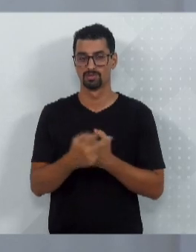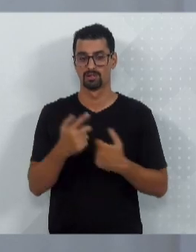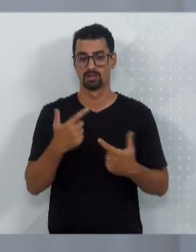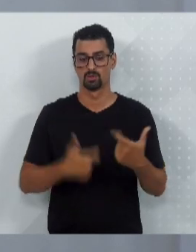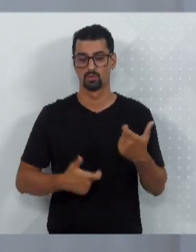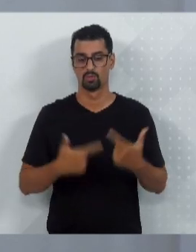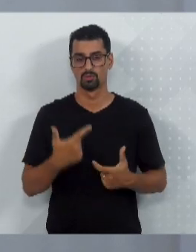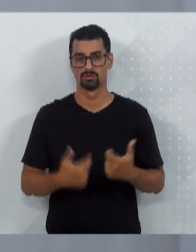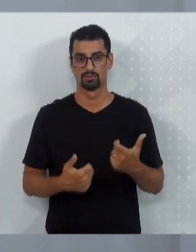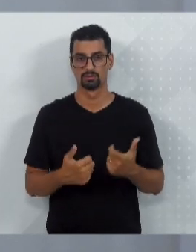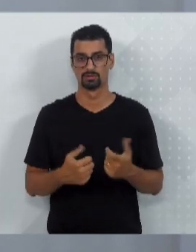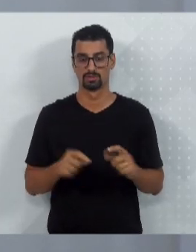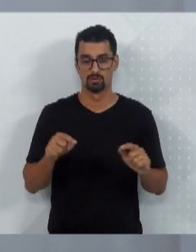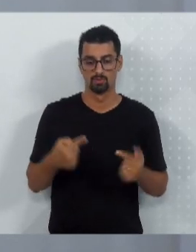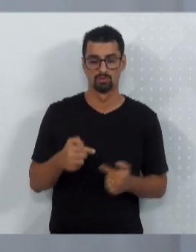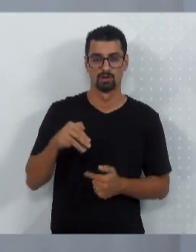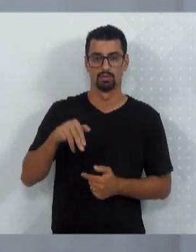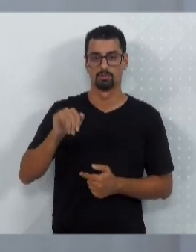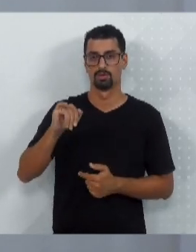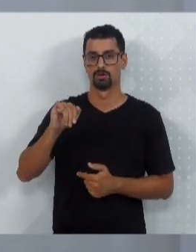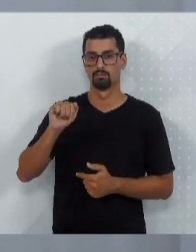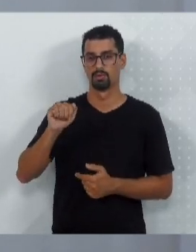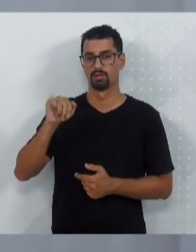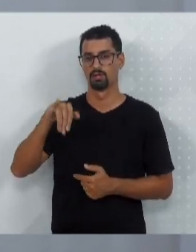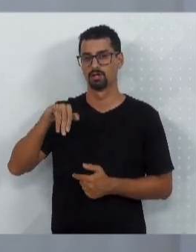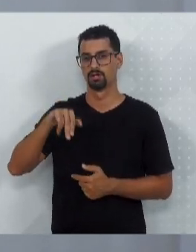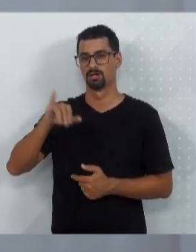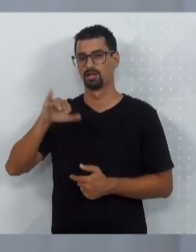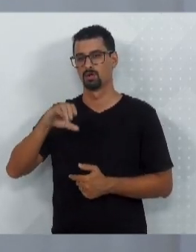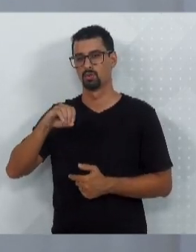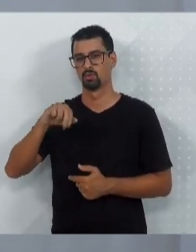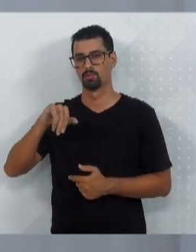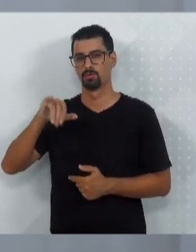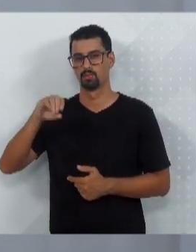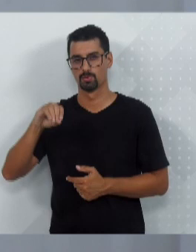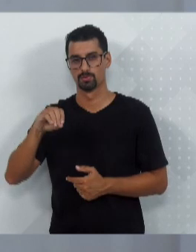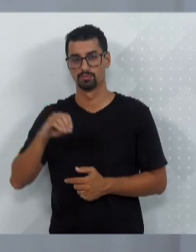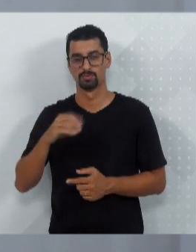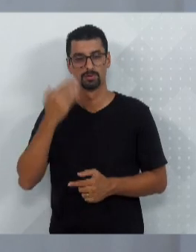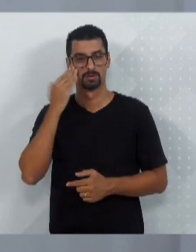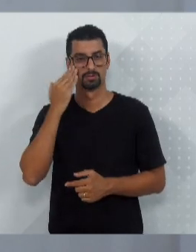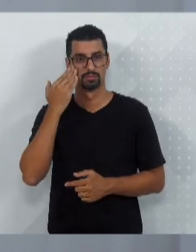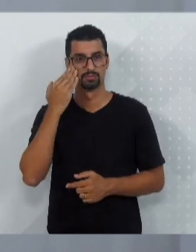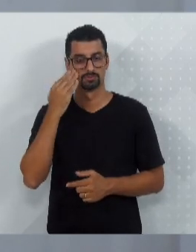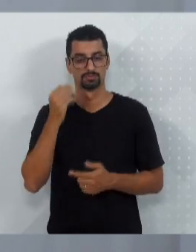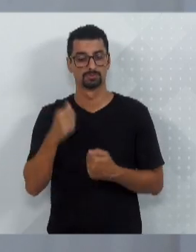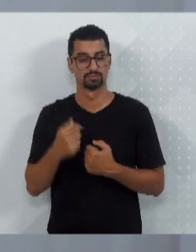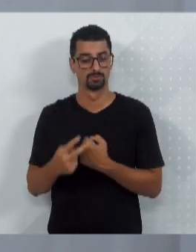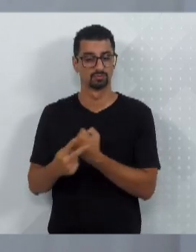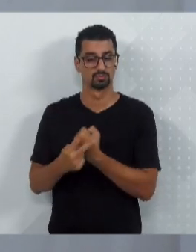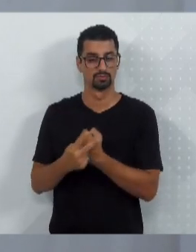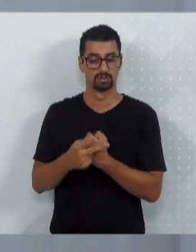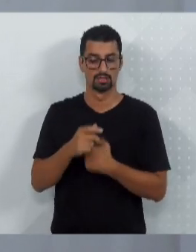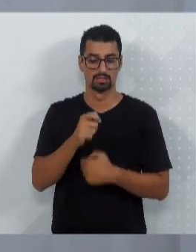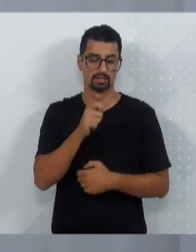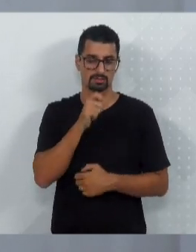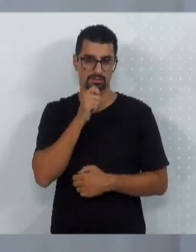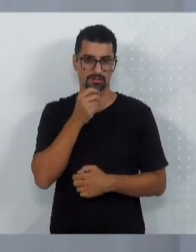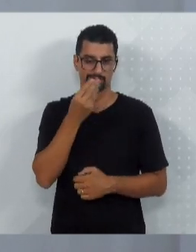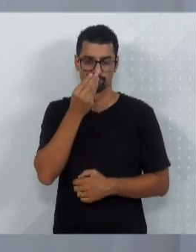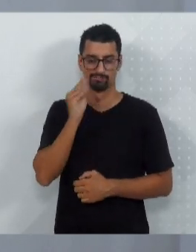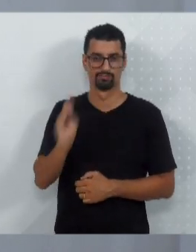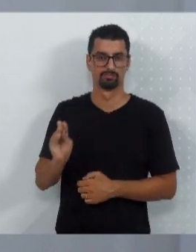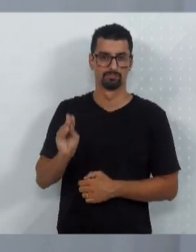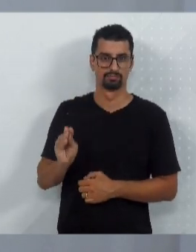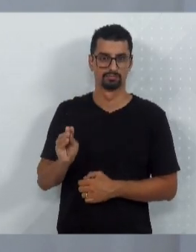antimanicomial e com entendimento do possível cuidar sem excluir e garantir